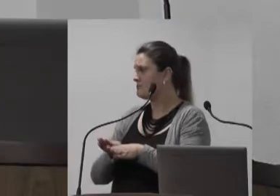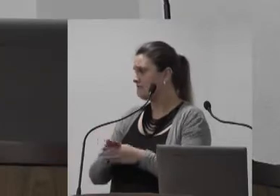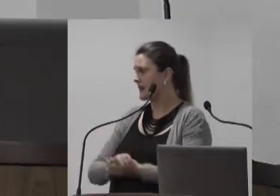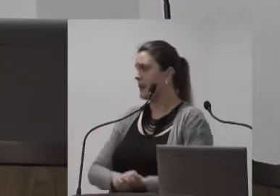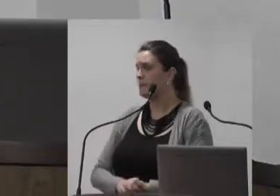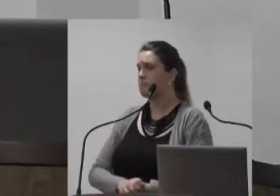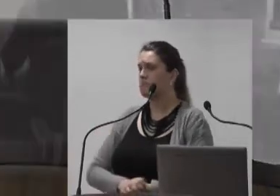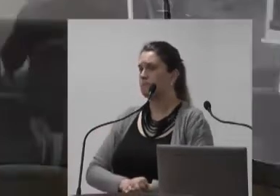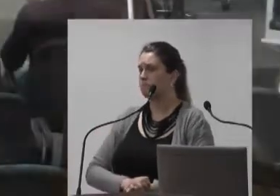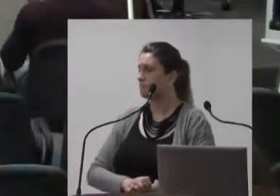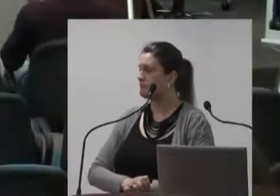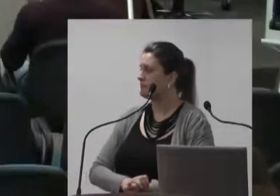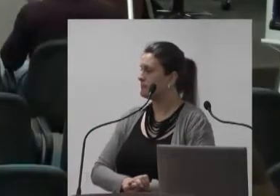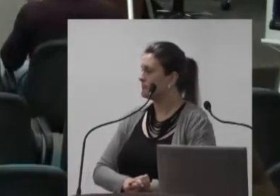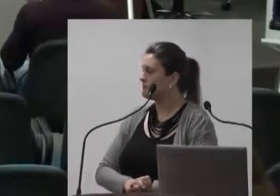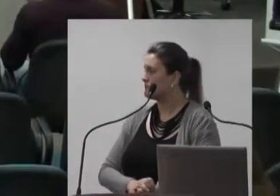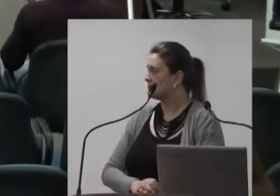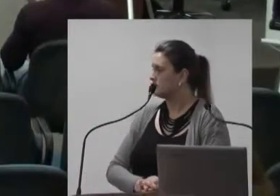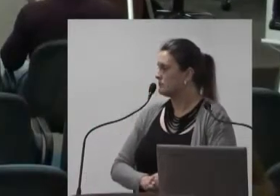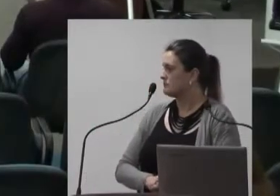também, né?